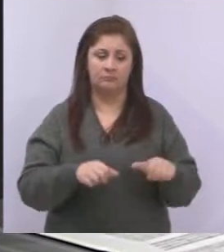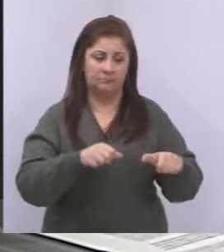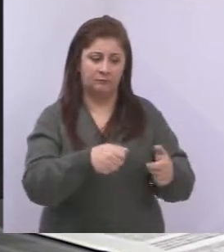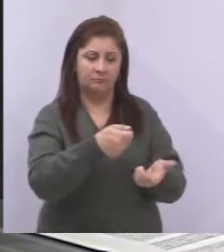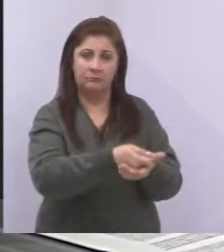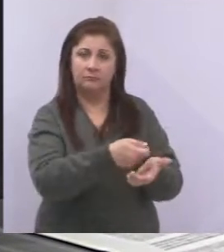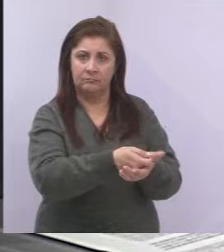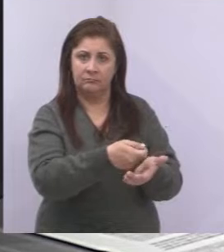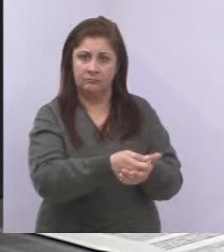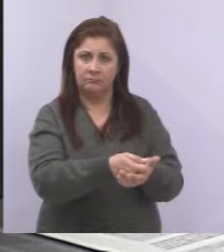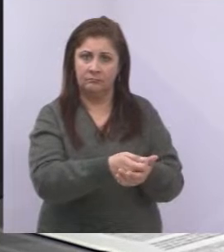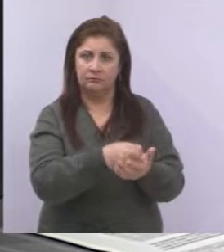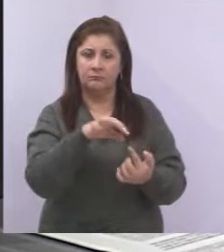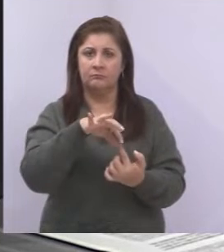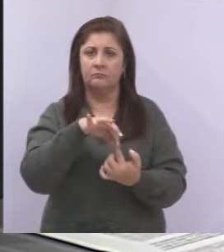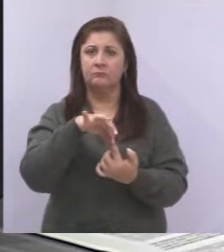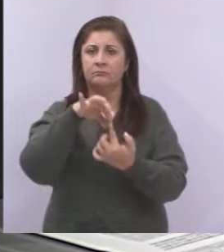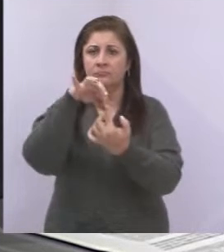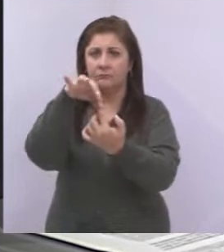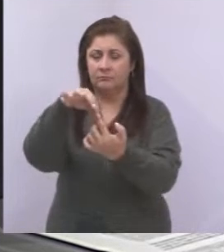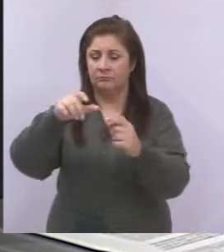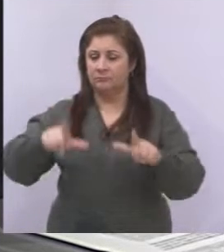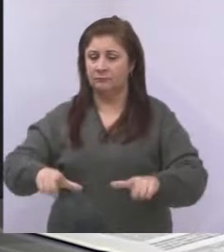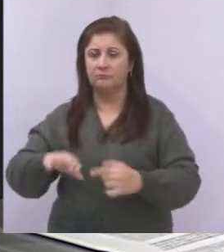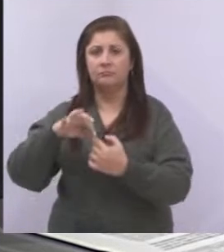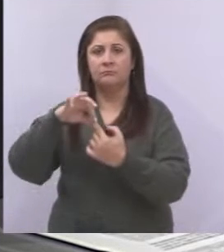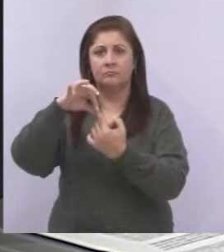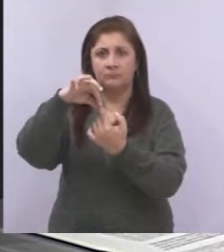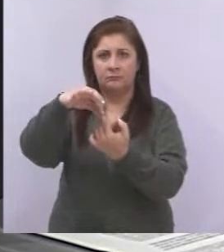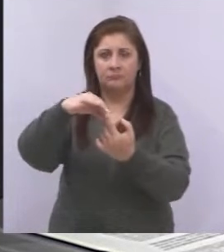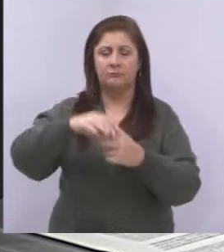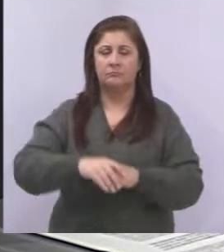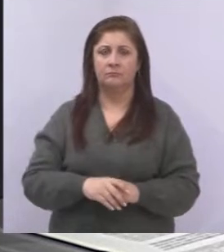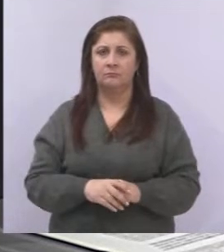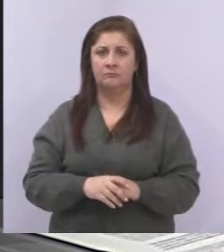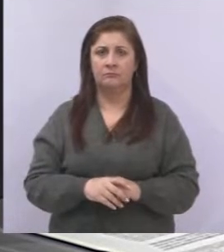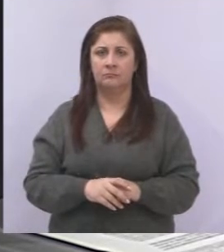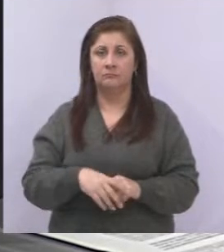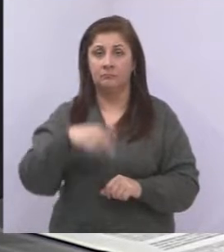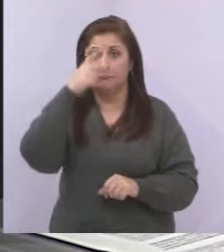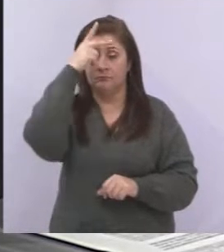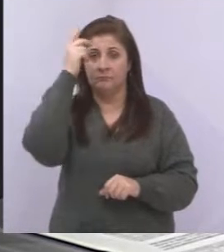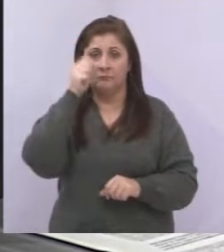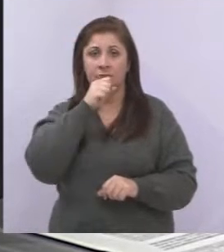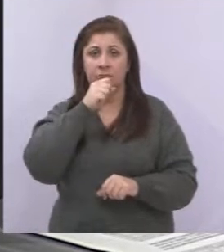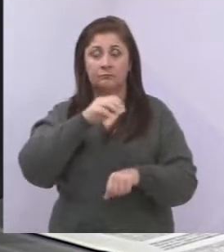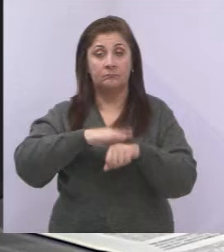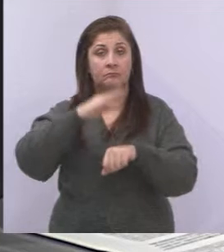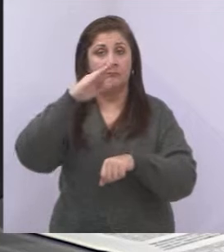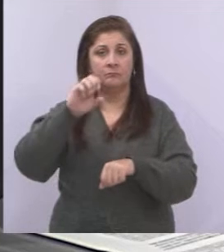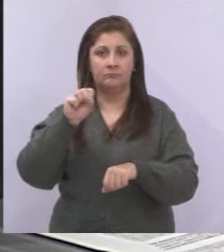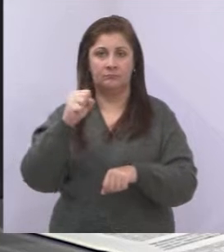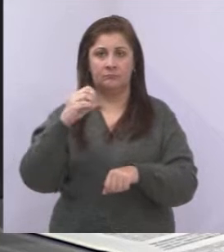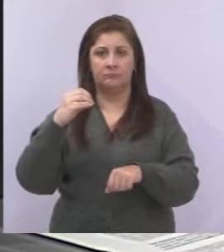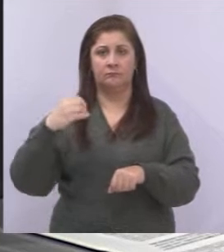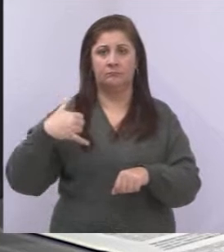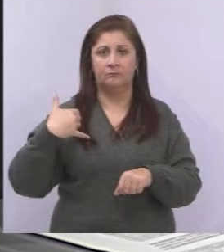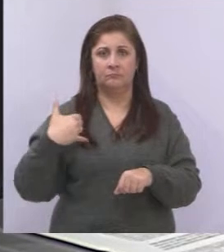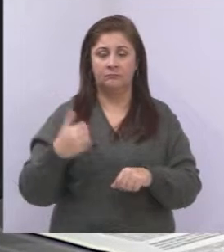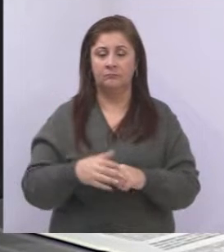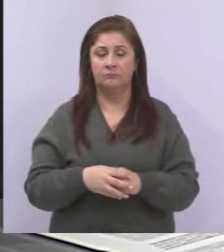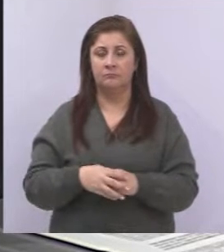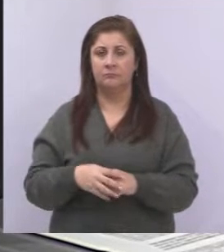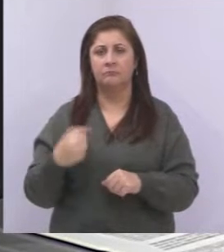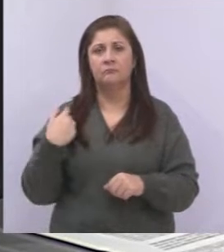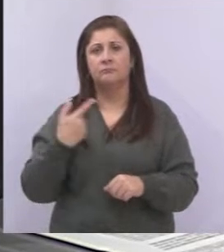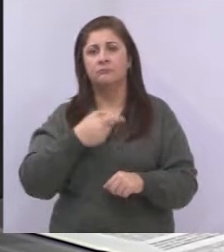preferenciais, de locais preferenciais, os idosos acima de 80, a gente entende que eles